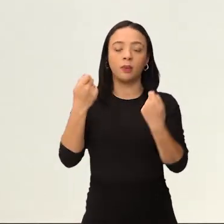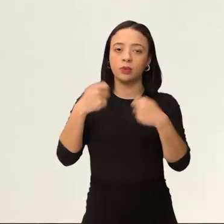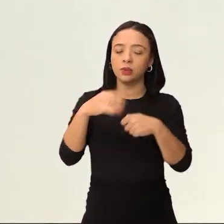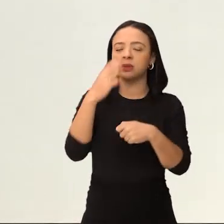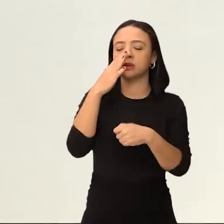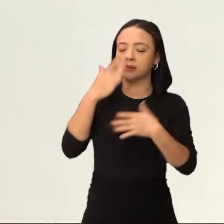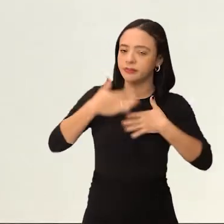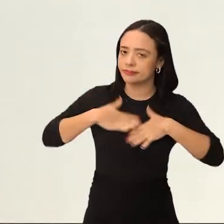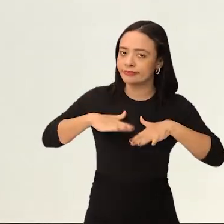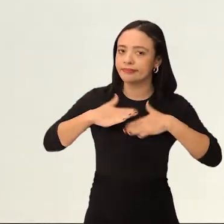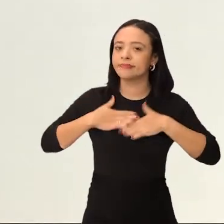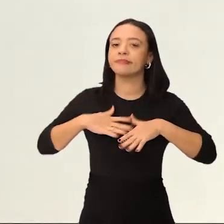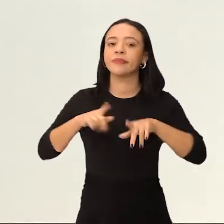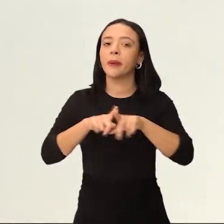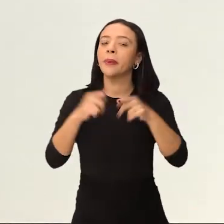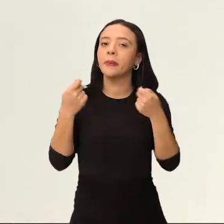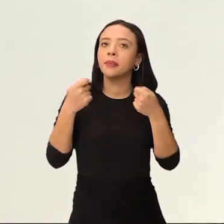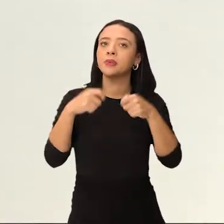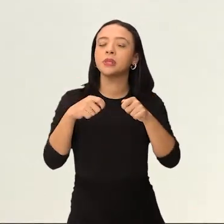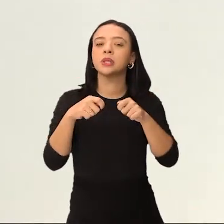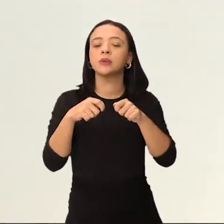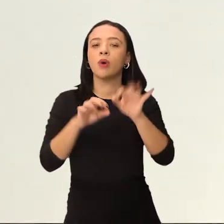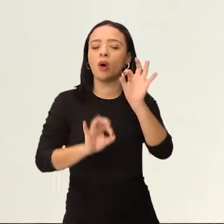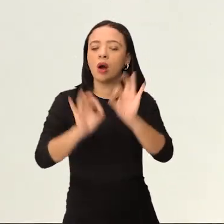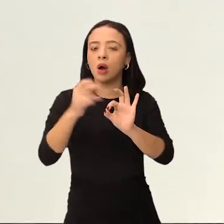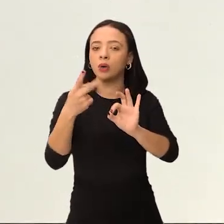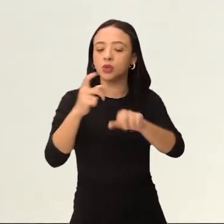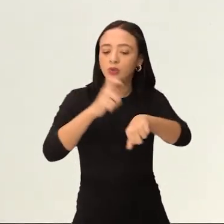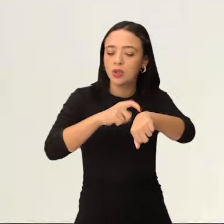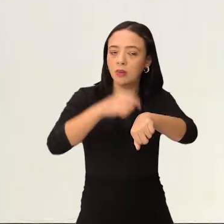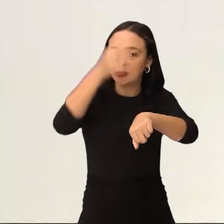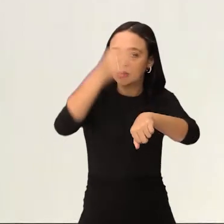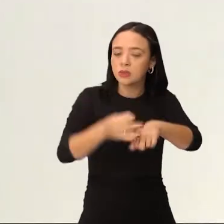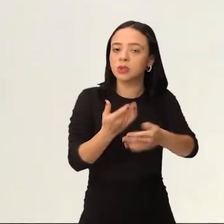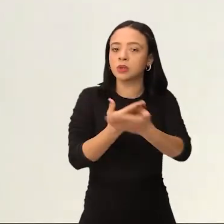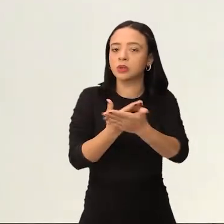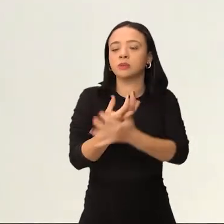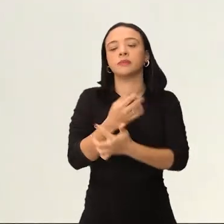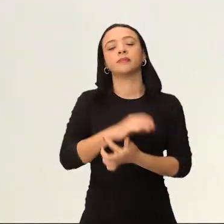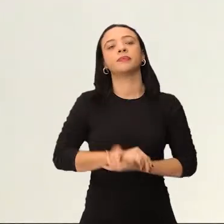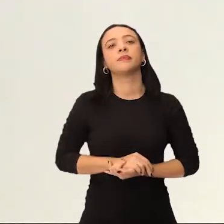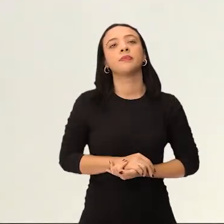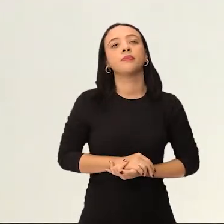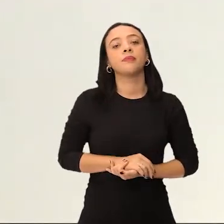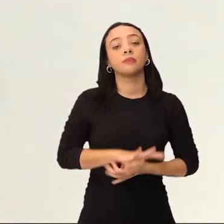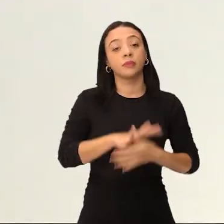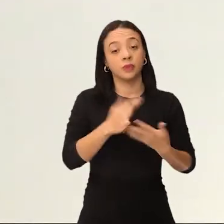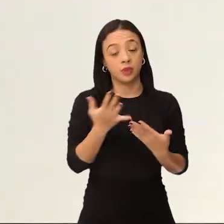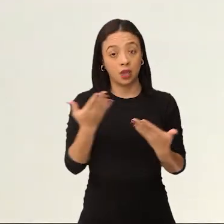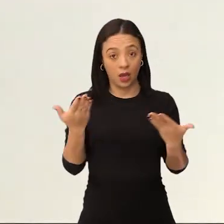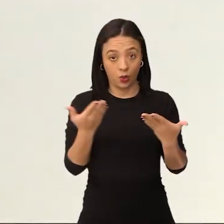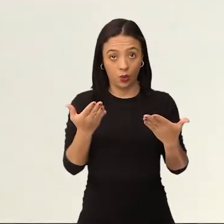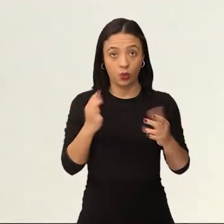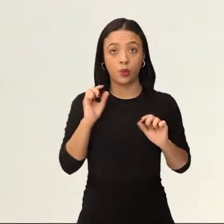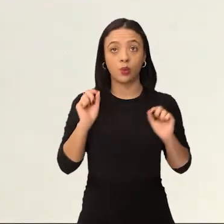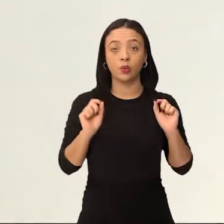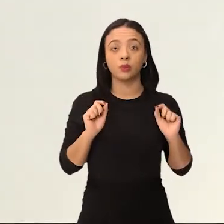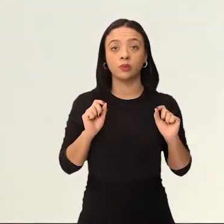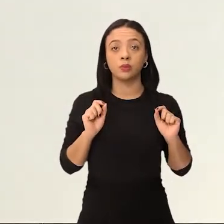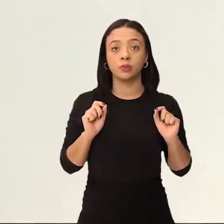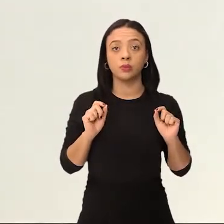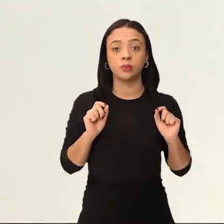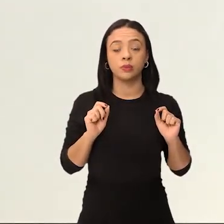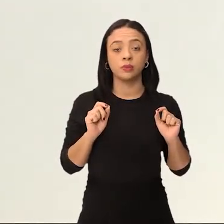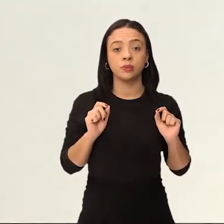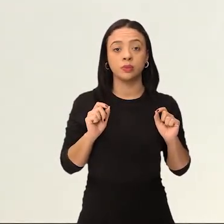vai poder assistir com calmo você vai poder adequada minha seu horário de estudo se você tivesse recurso em casa né estamos aí